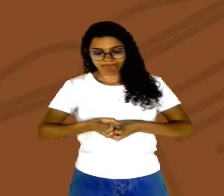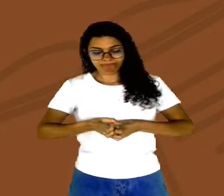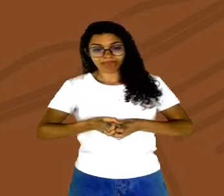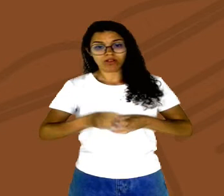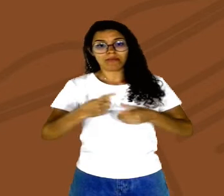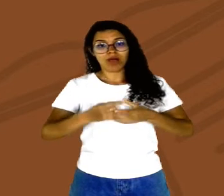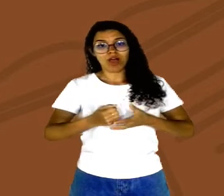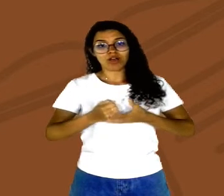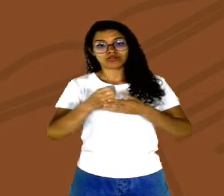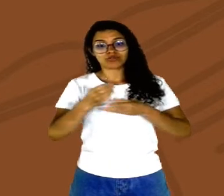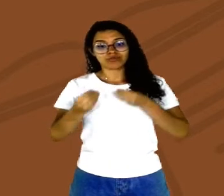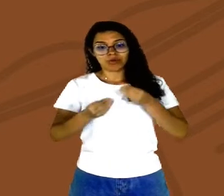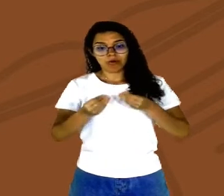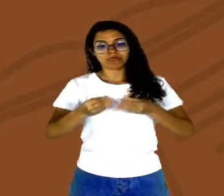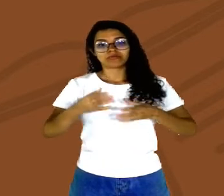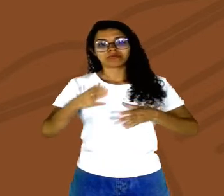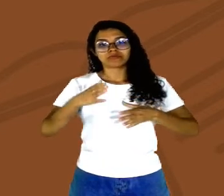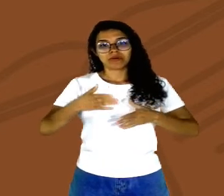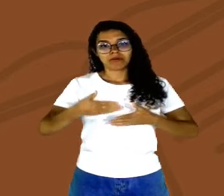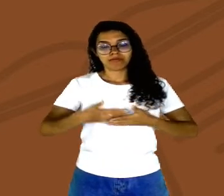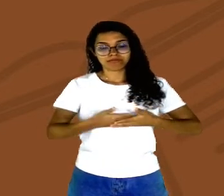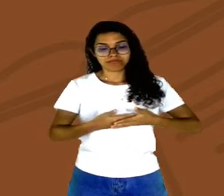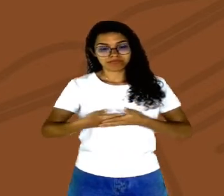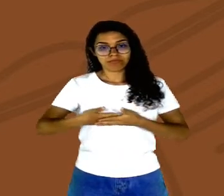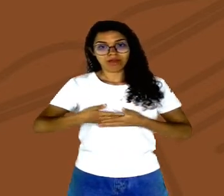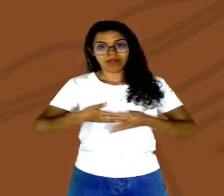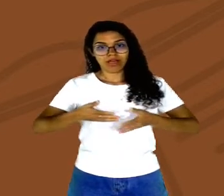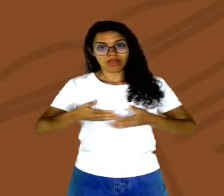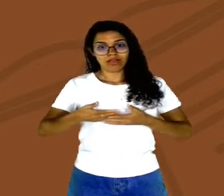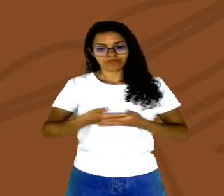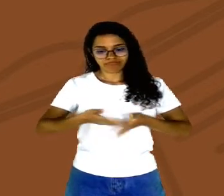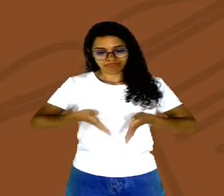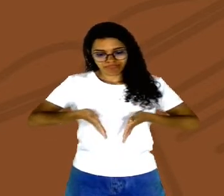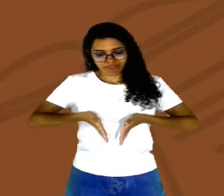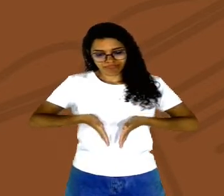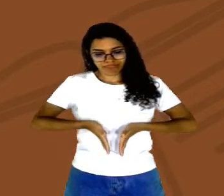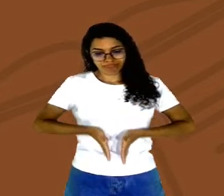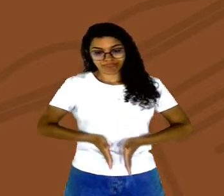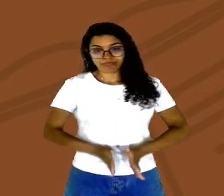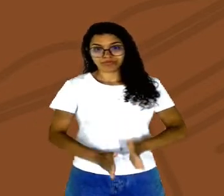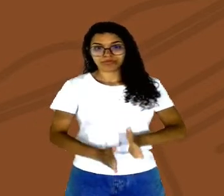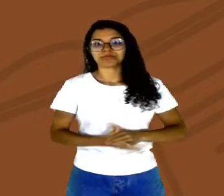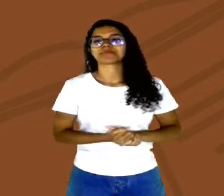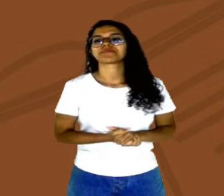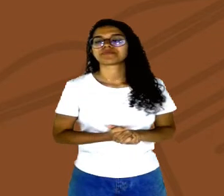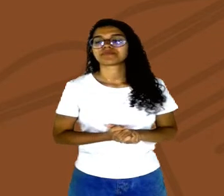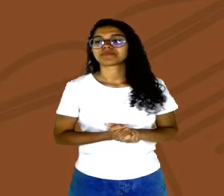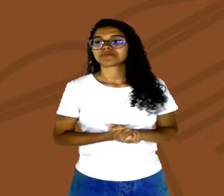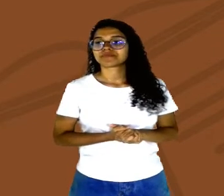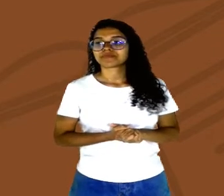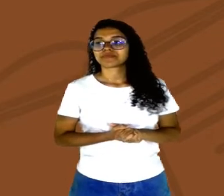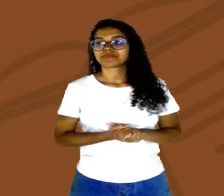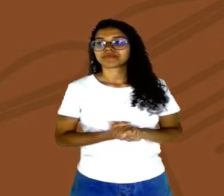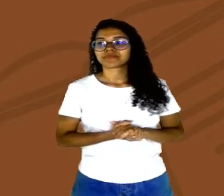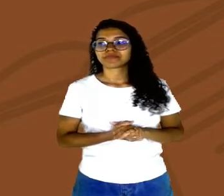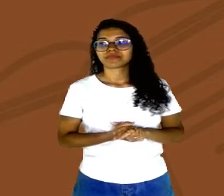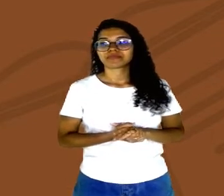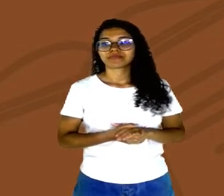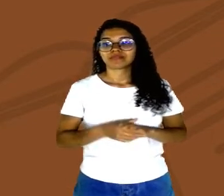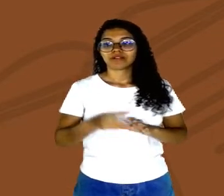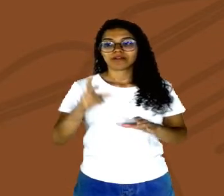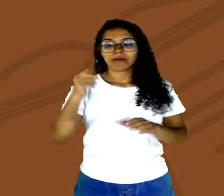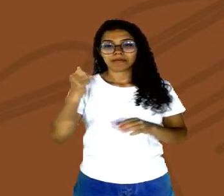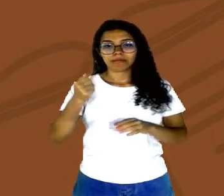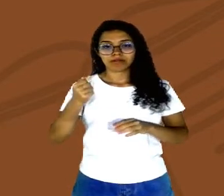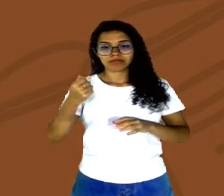movimentos reflexos aí do embrião, né? No caso aí, do bebezinho já para nascer. Então, faz uma